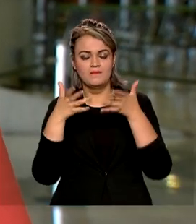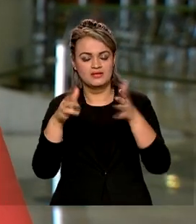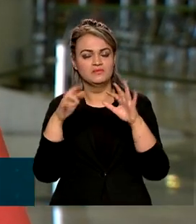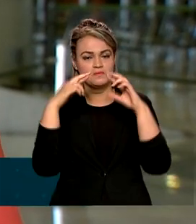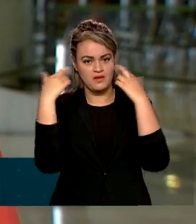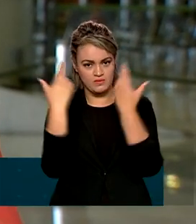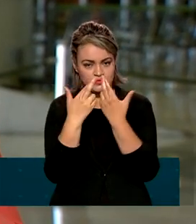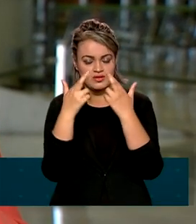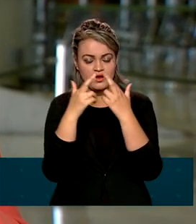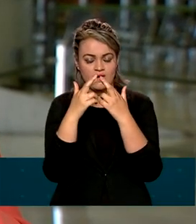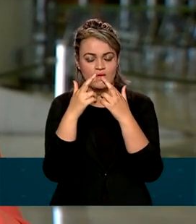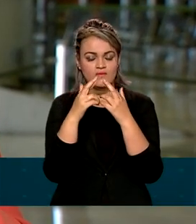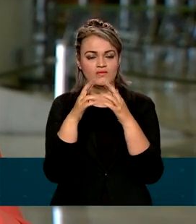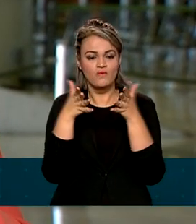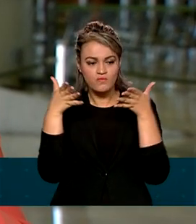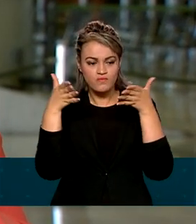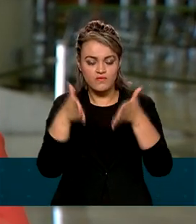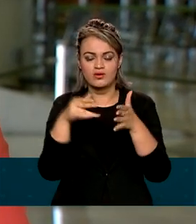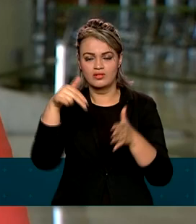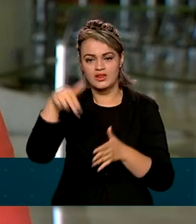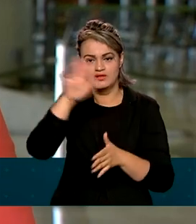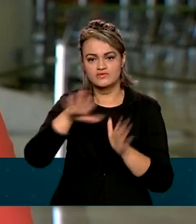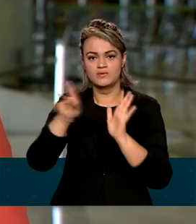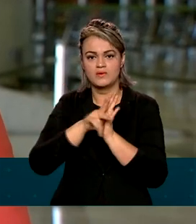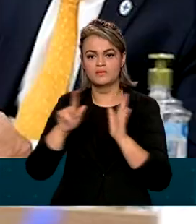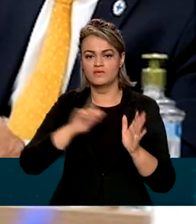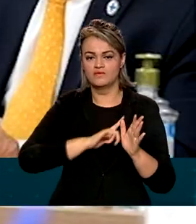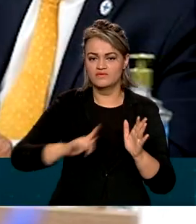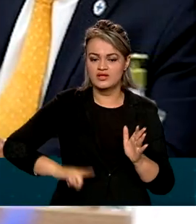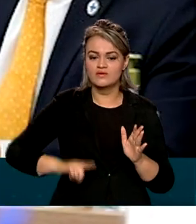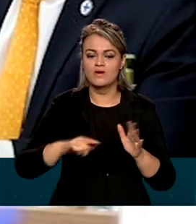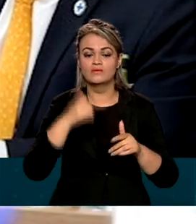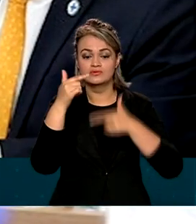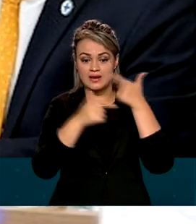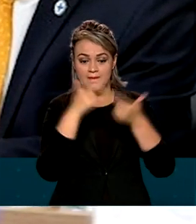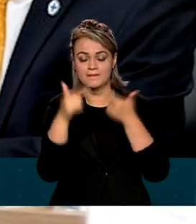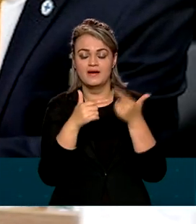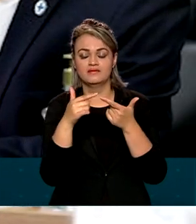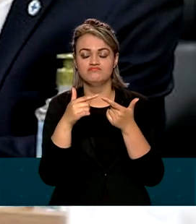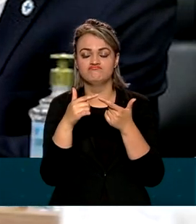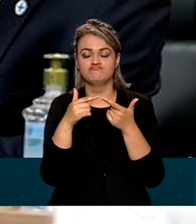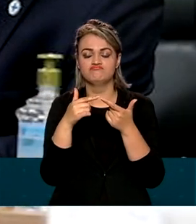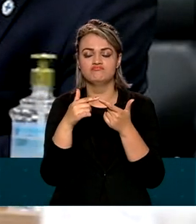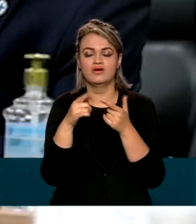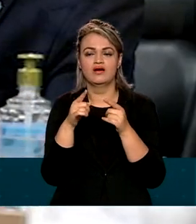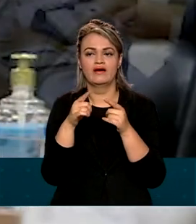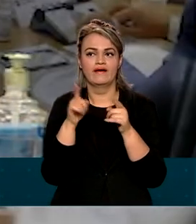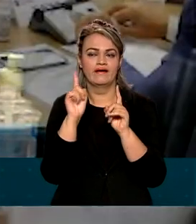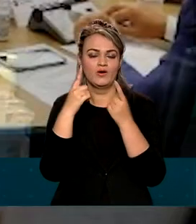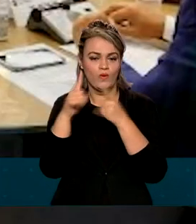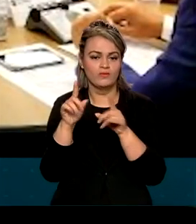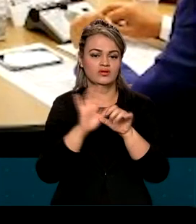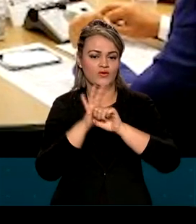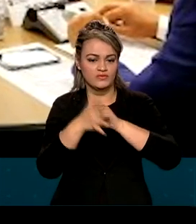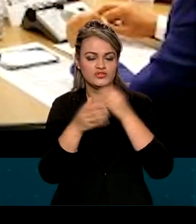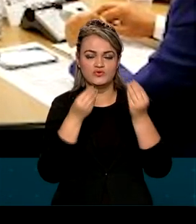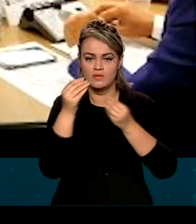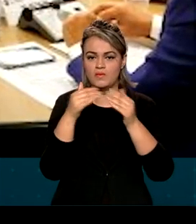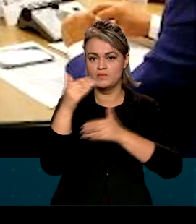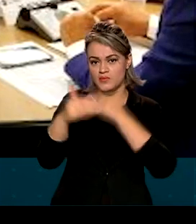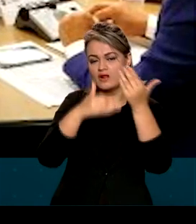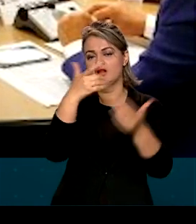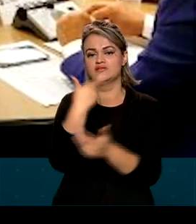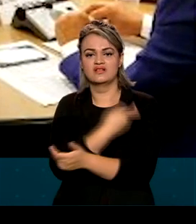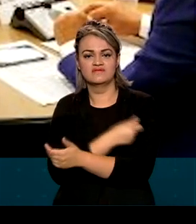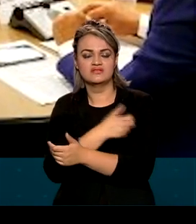terça-feira do Fórum Nacional dos Governadores. E o assunto era o trabalho de combate à pandemia da Covid-19 e também o avanço da